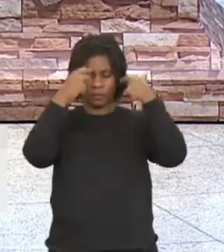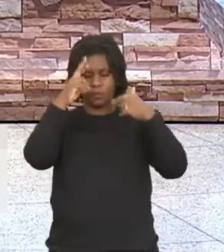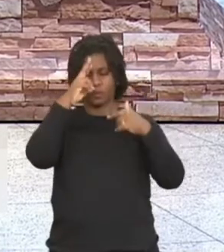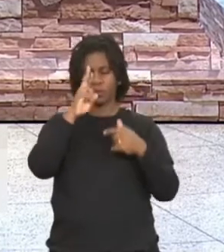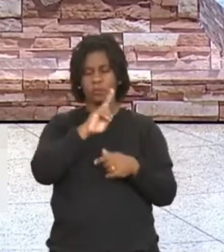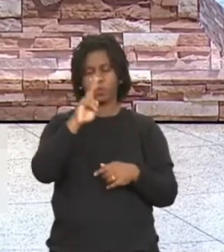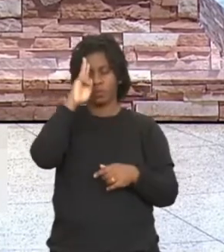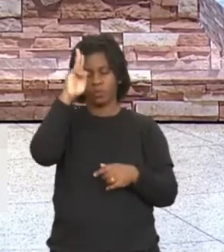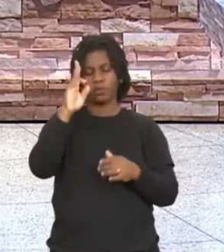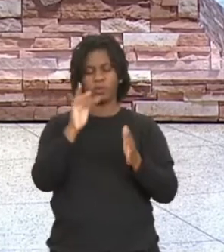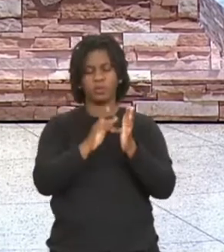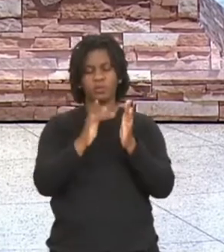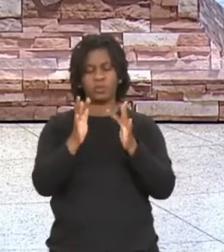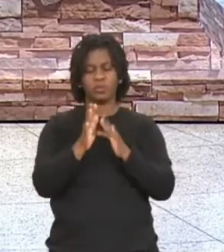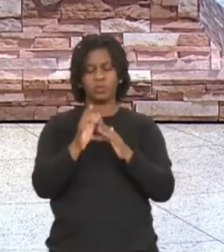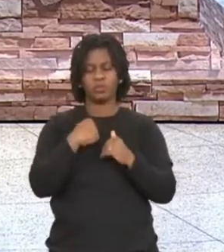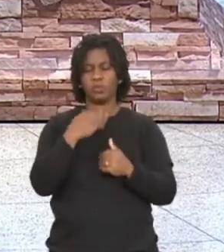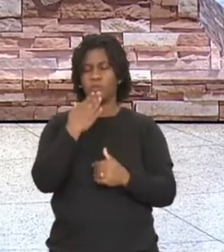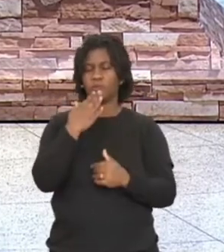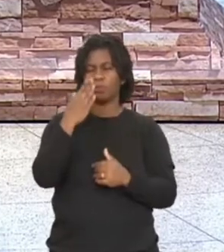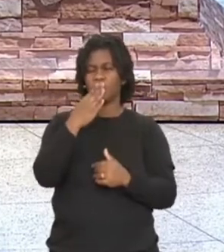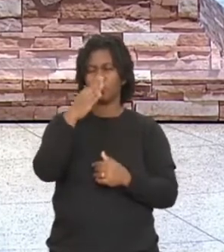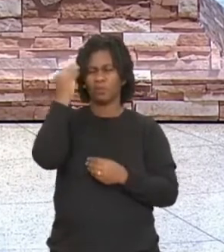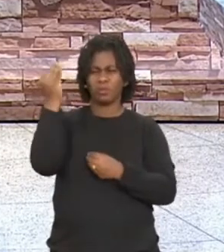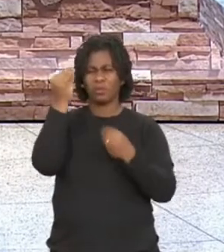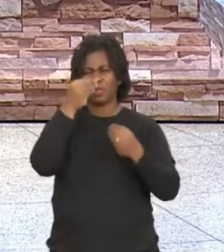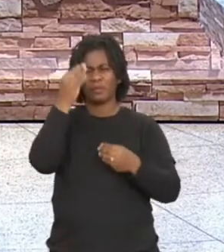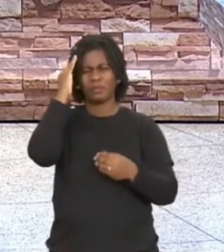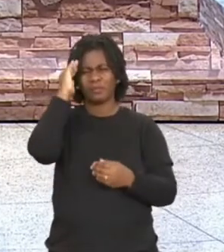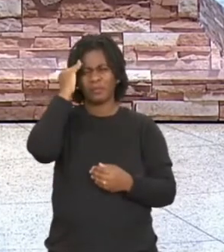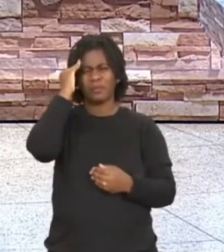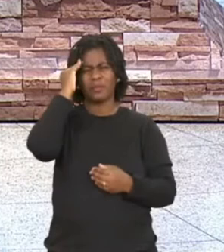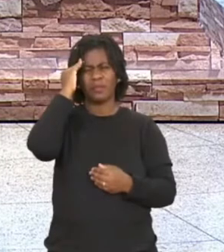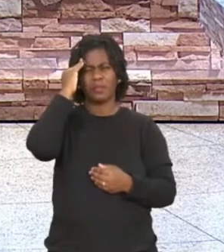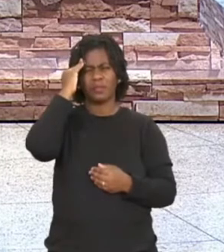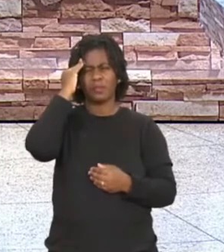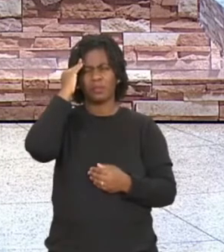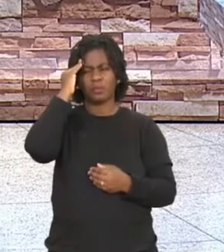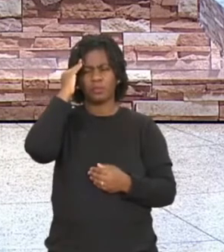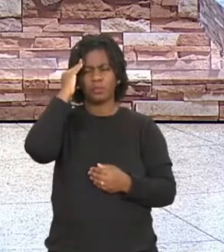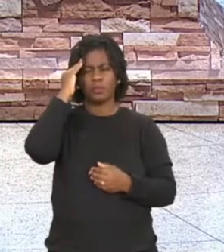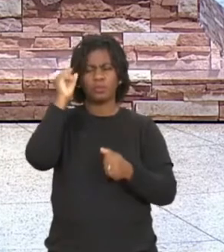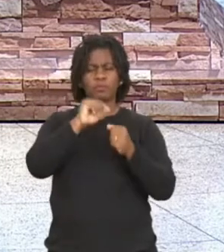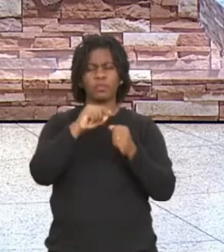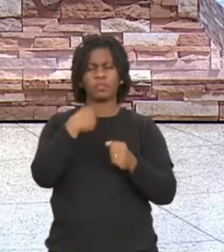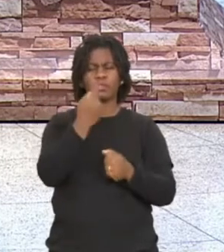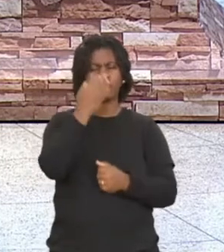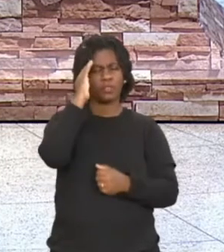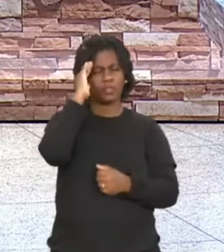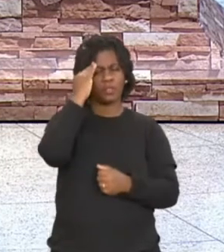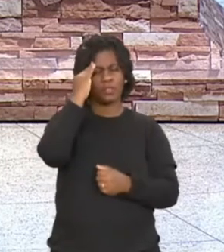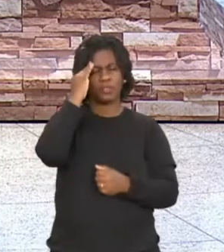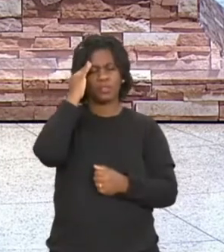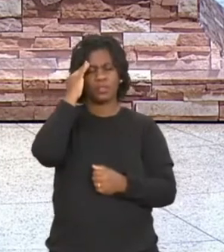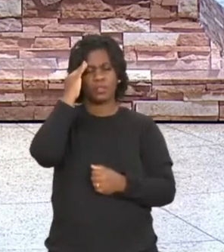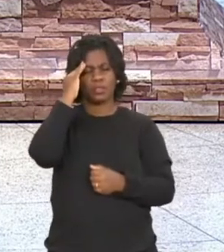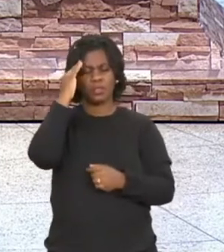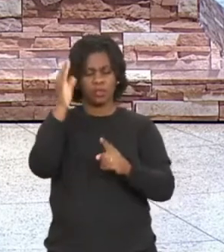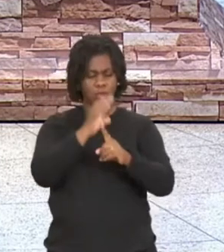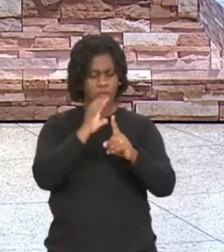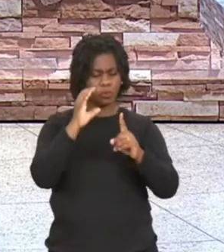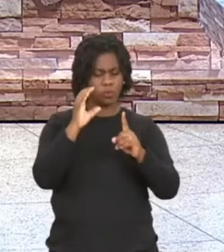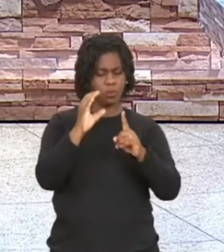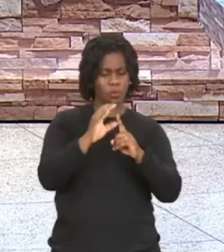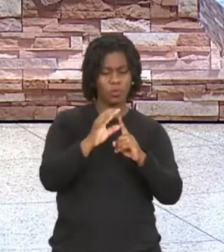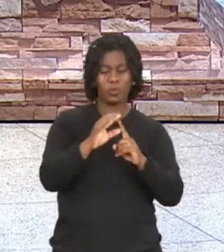peço, dai-nos entendimento, dai-nos compreensão. Essa reunião não pode ser